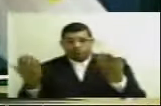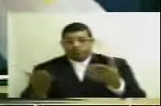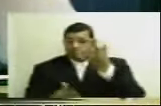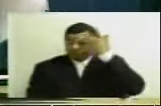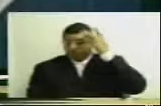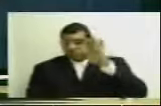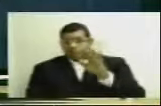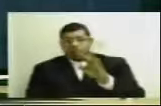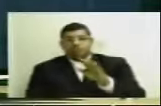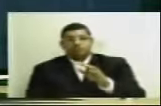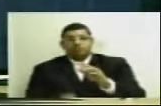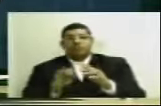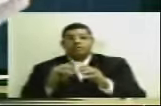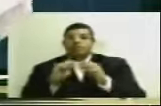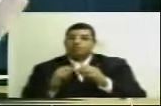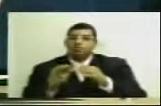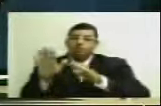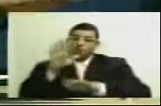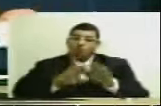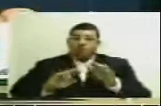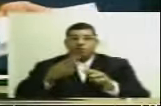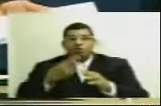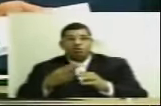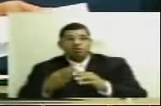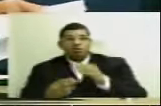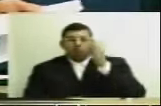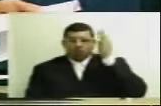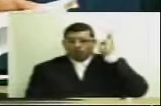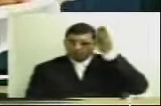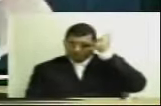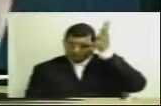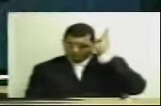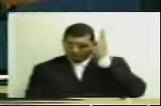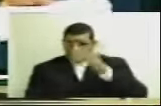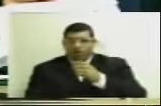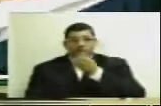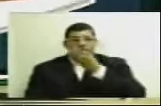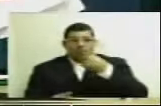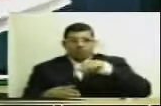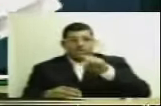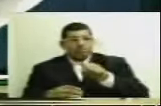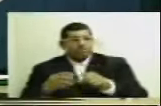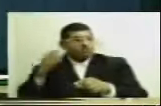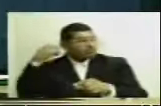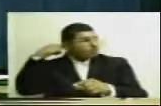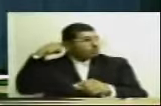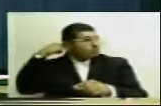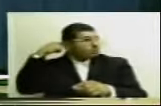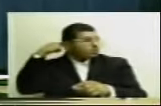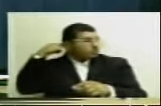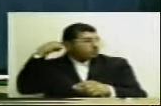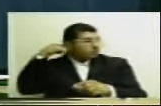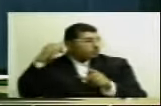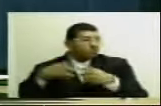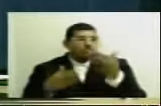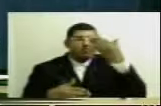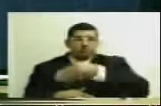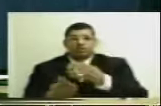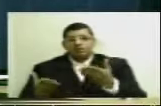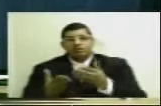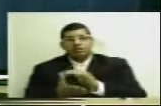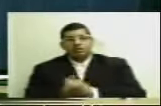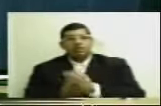não sei se por descuido ou por burrice, ainda vou atrás de descobrir, mas criou os